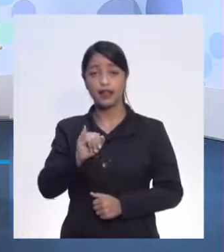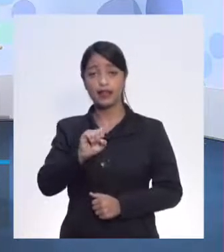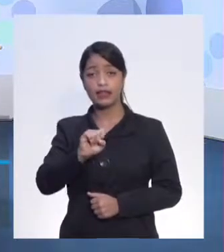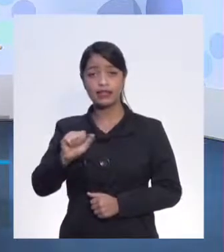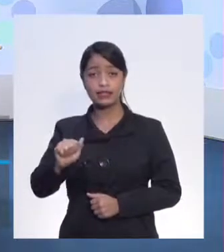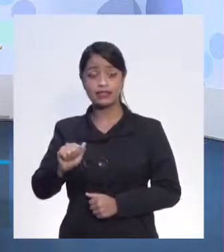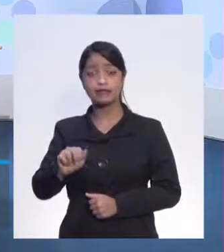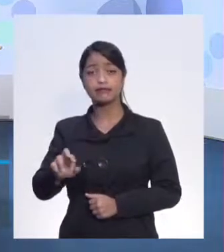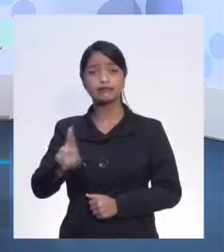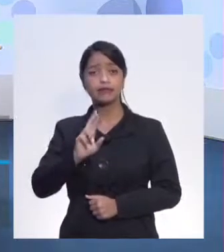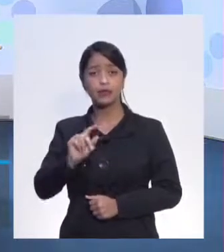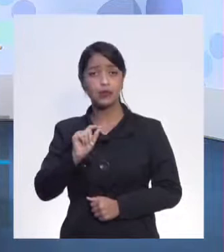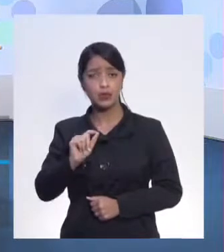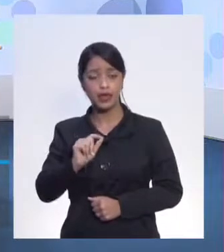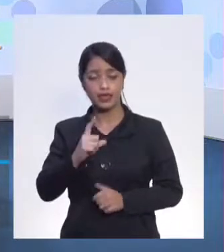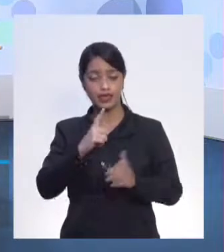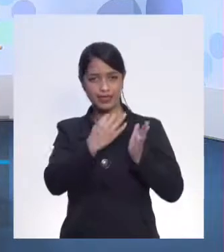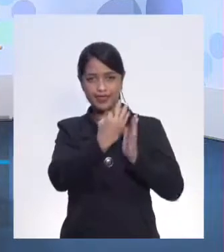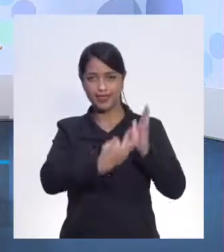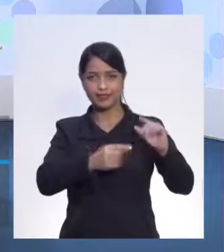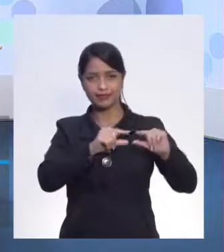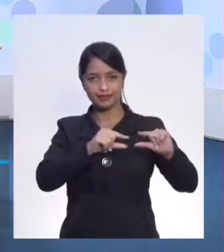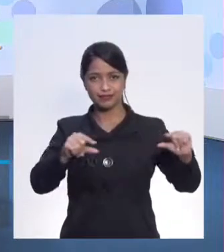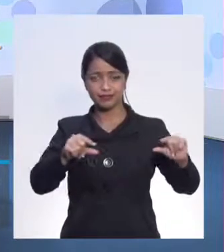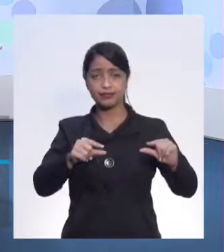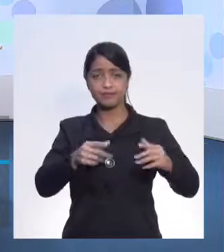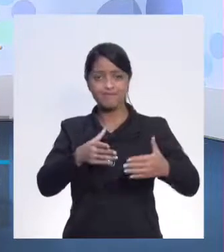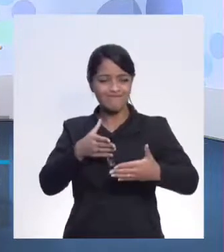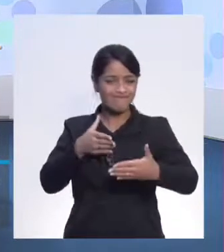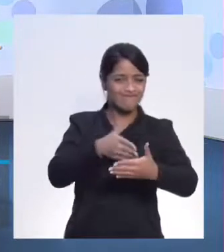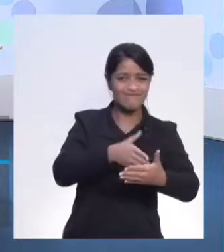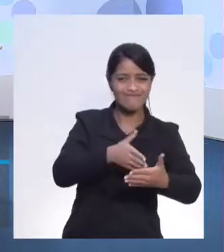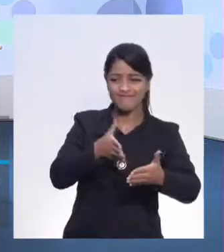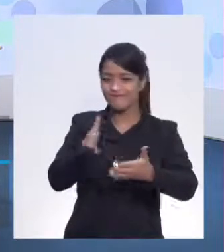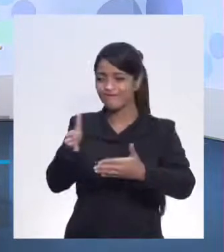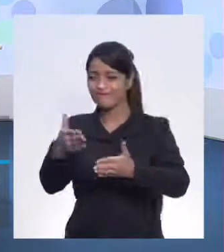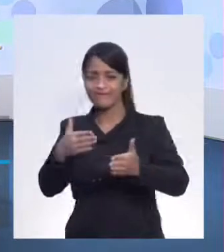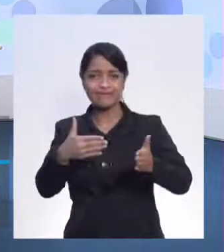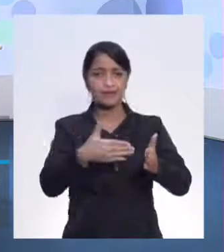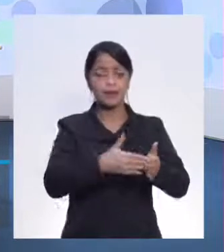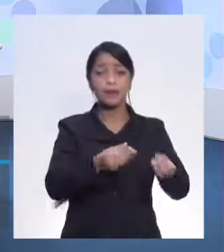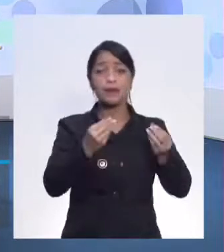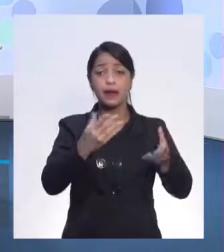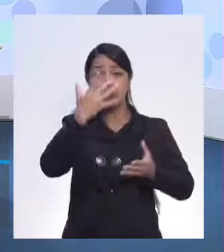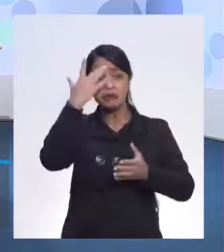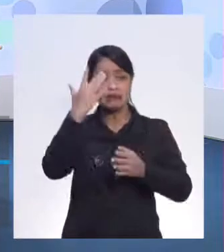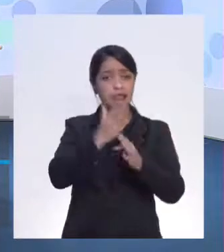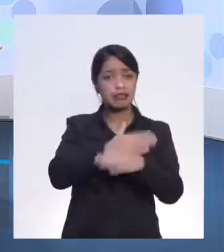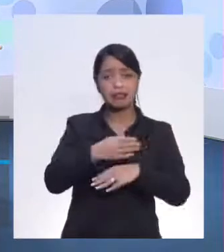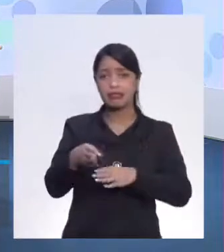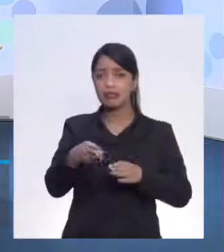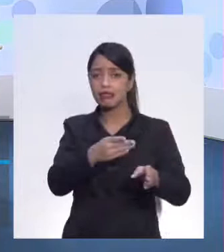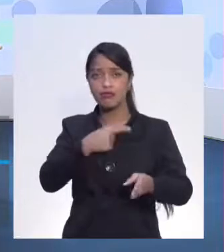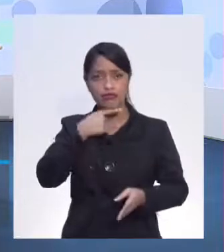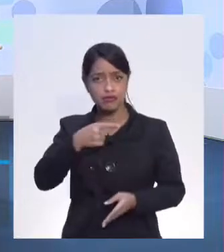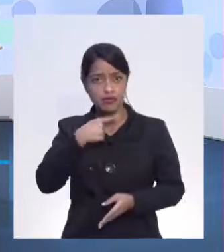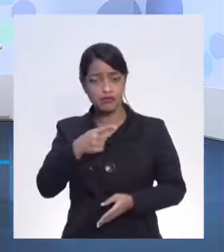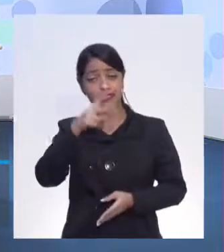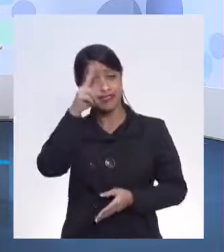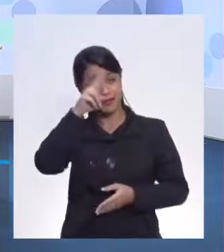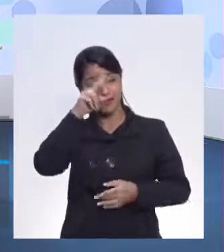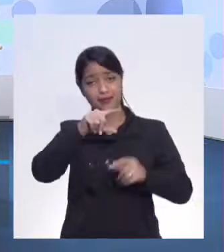que é Fala. legal também. Fala. Um labirinto para as pessoas se perderem. Ela lembrou bastante do comecinho do texto, né? Que